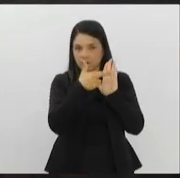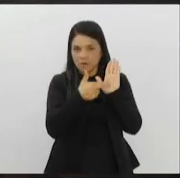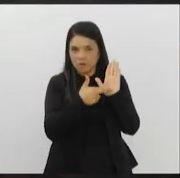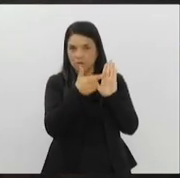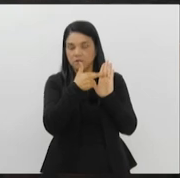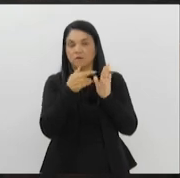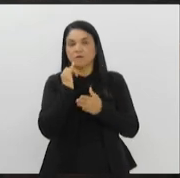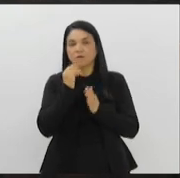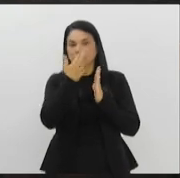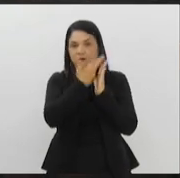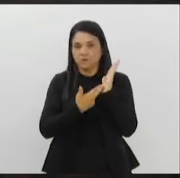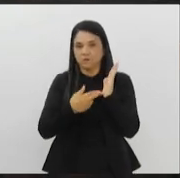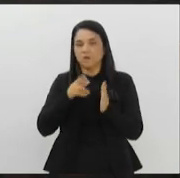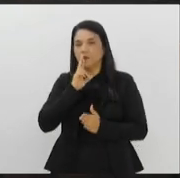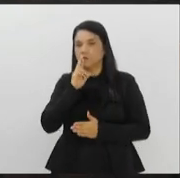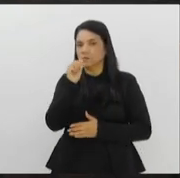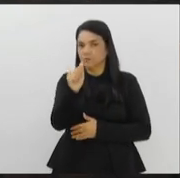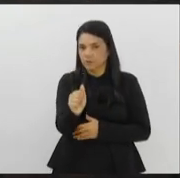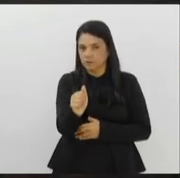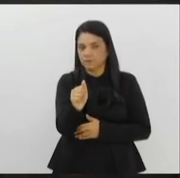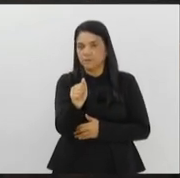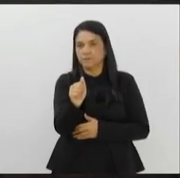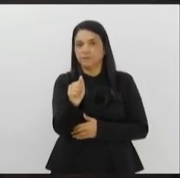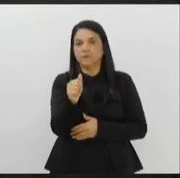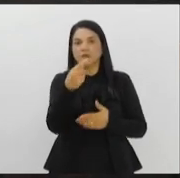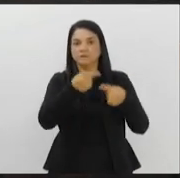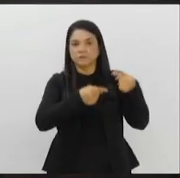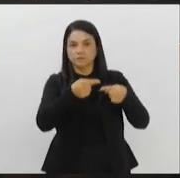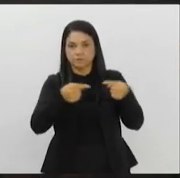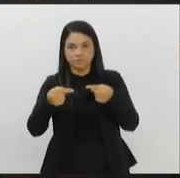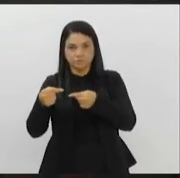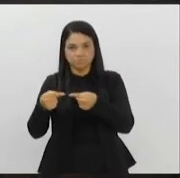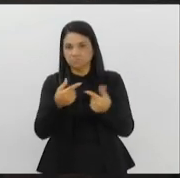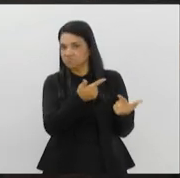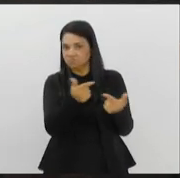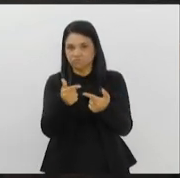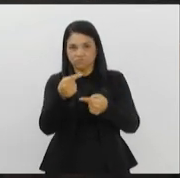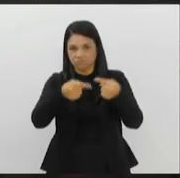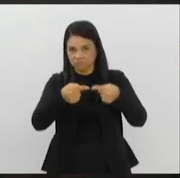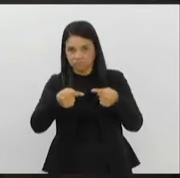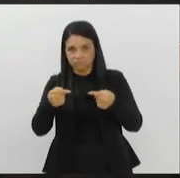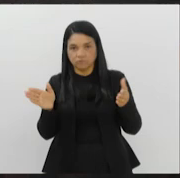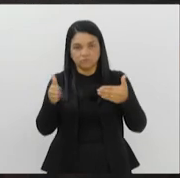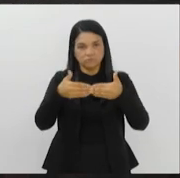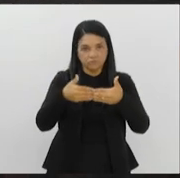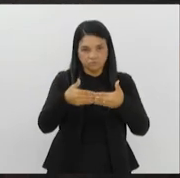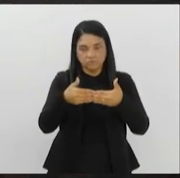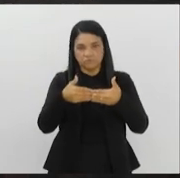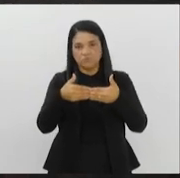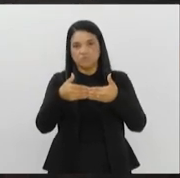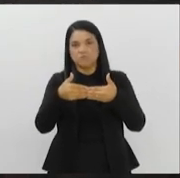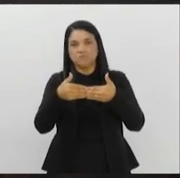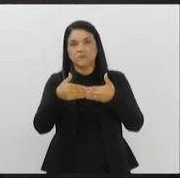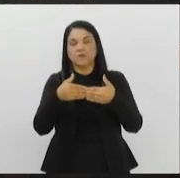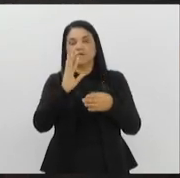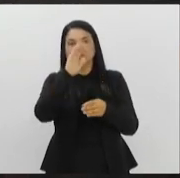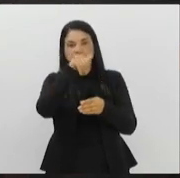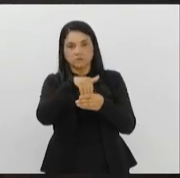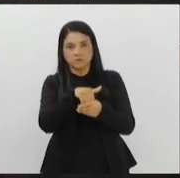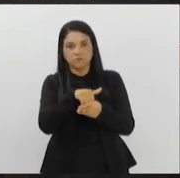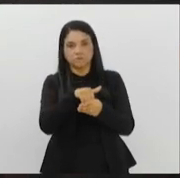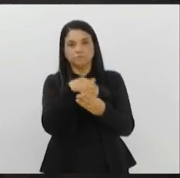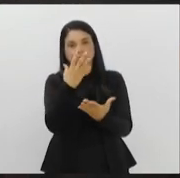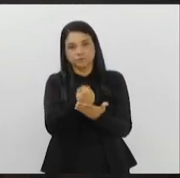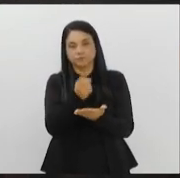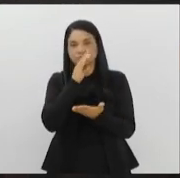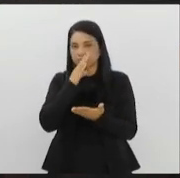Relatoria do deputado Rodrigo Amorim. Em discussão. Não havendo quem queira discutir, encerrada a discussão. Em votação.